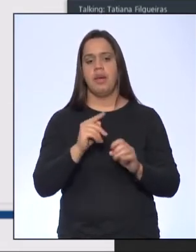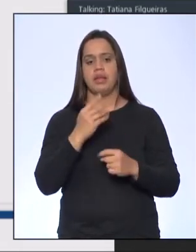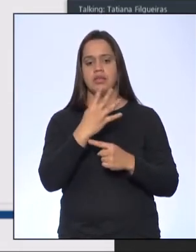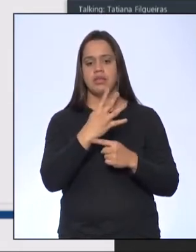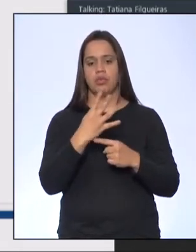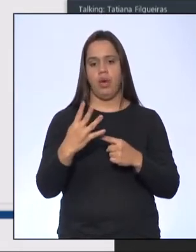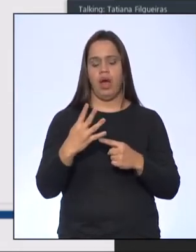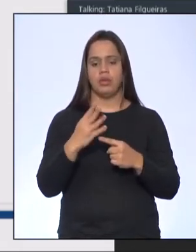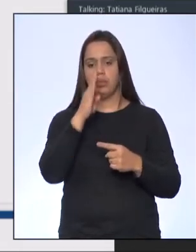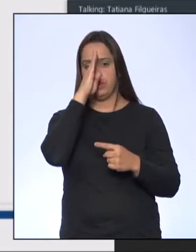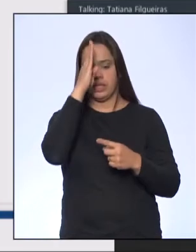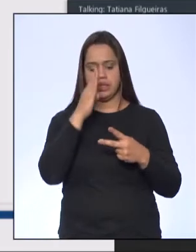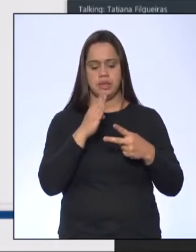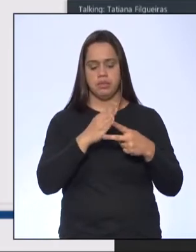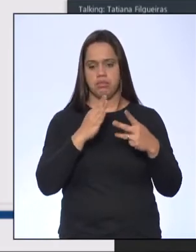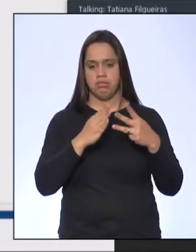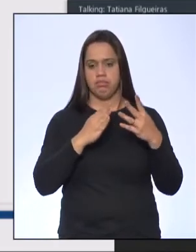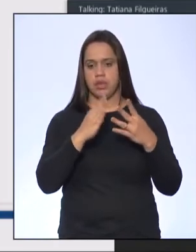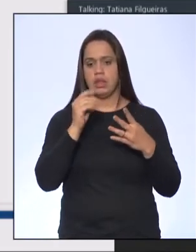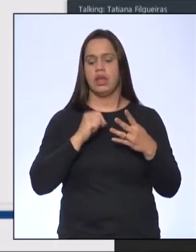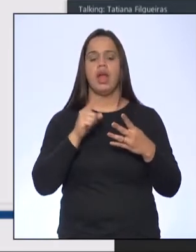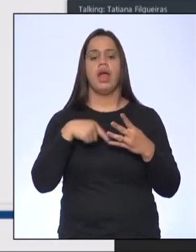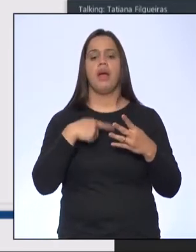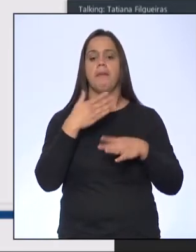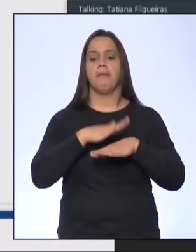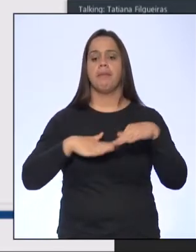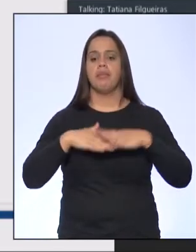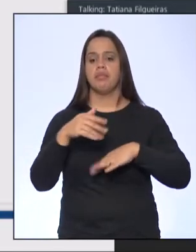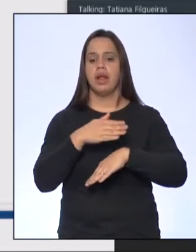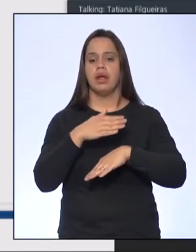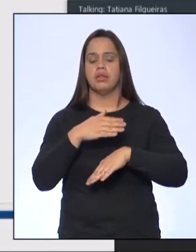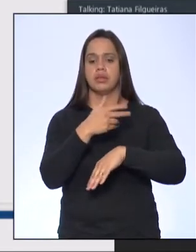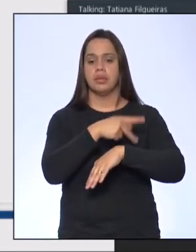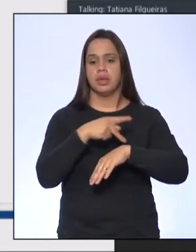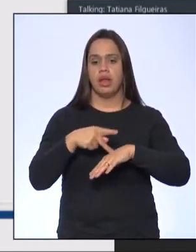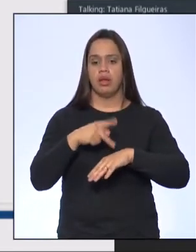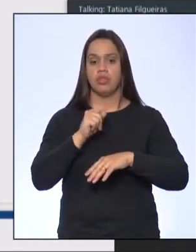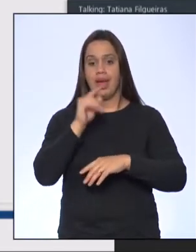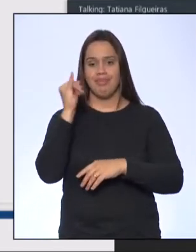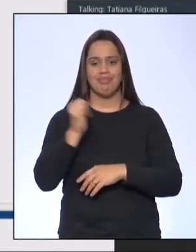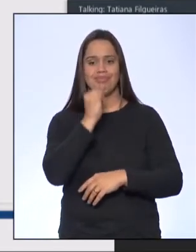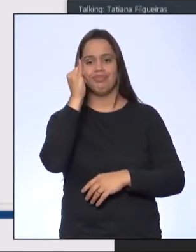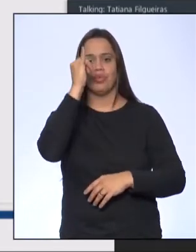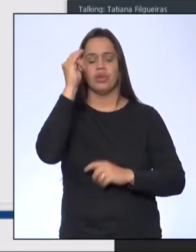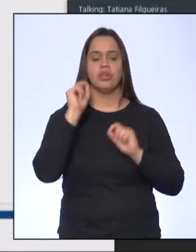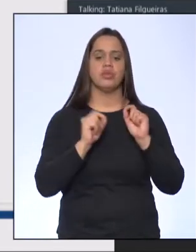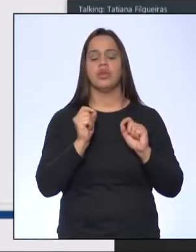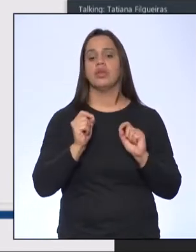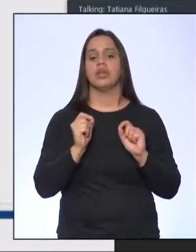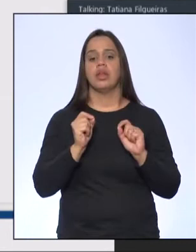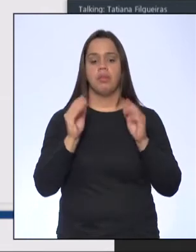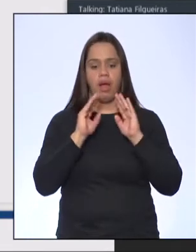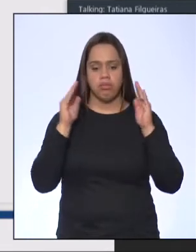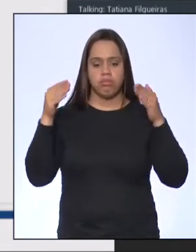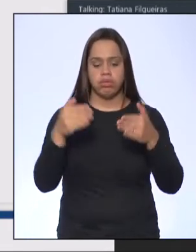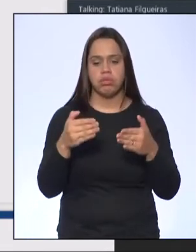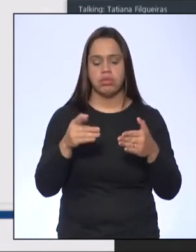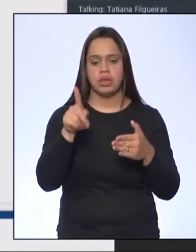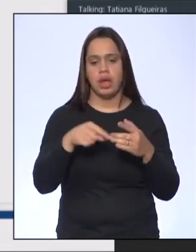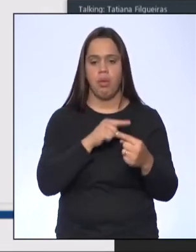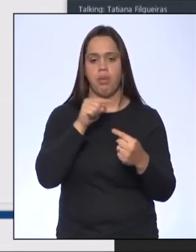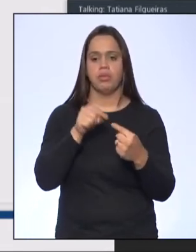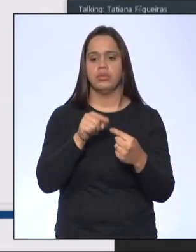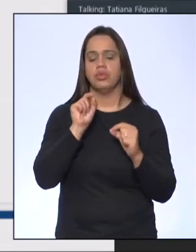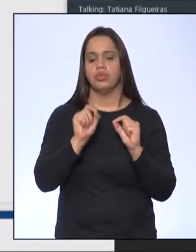4 princípios de práticas pedagógicas que são fundamentais para que elas sejam efetivas e cheguem onde é o